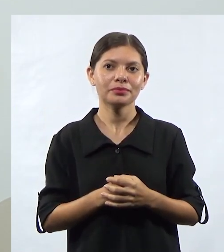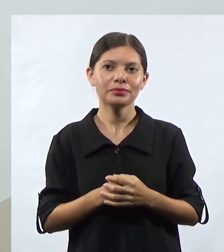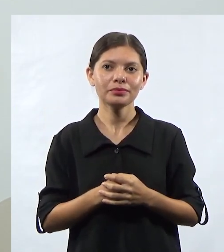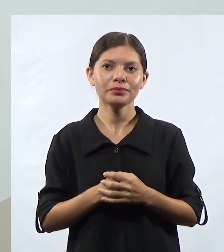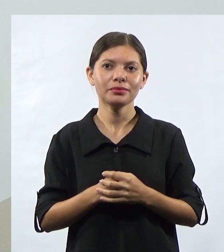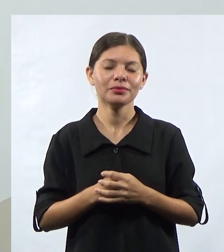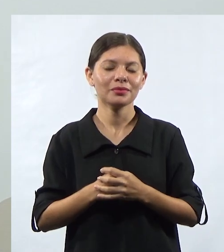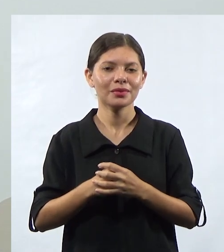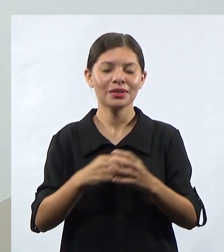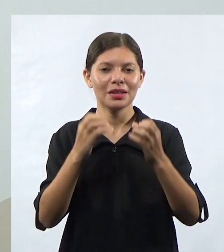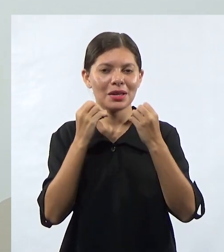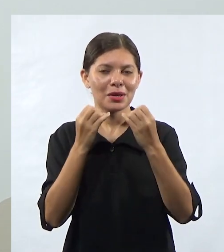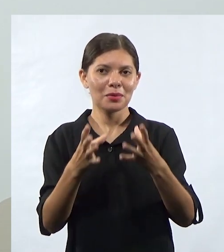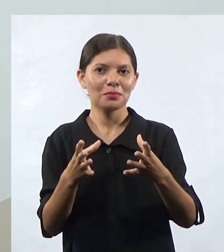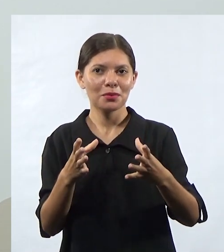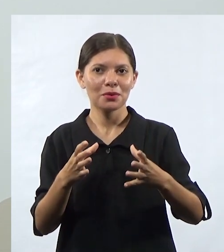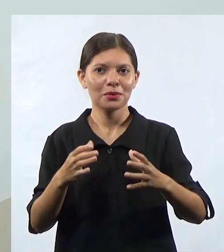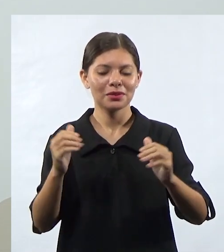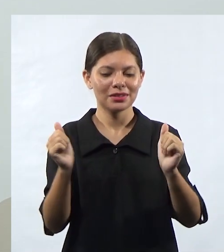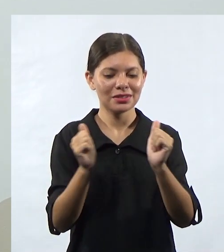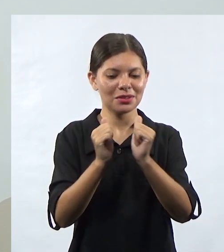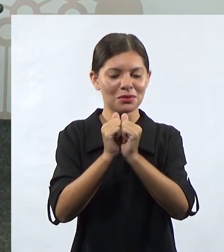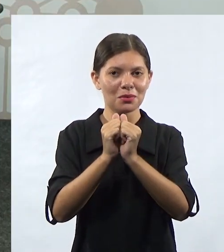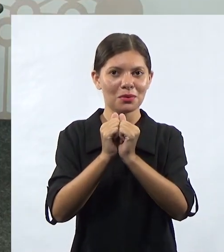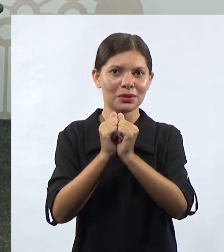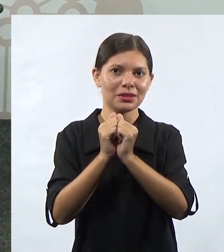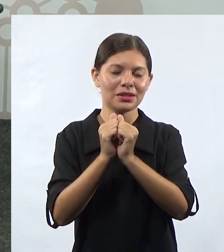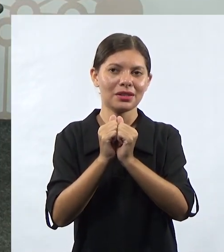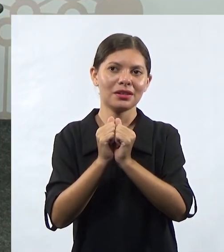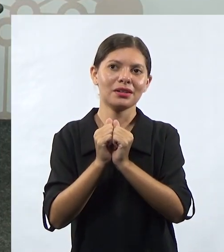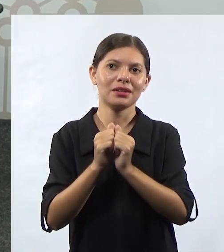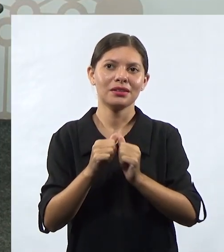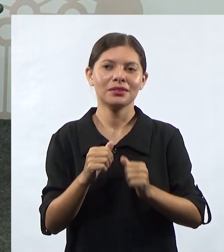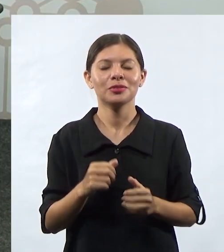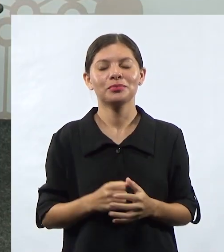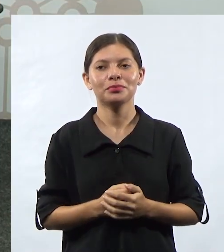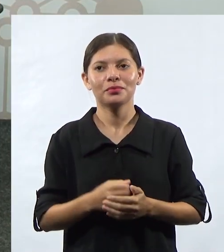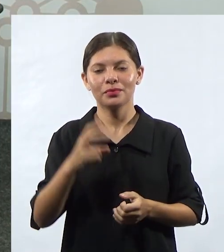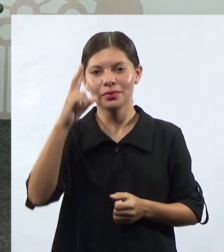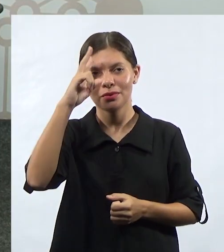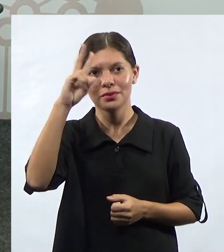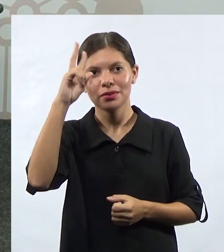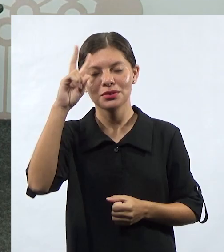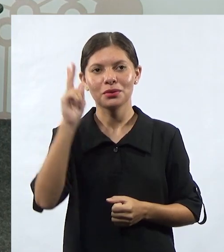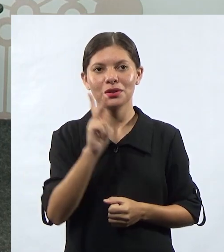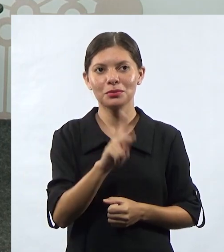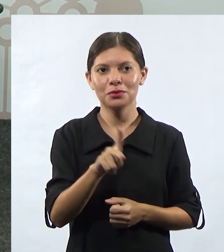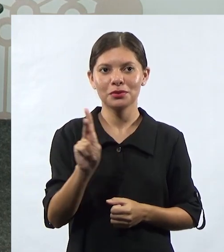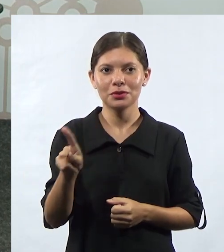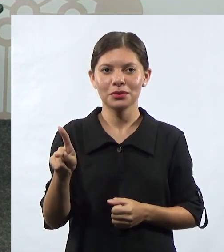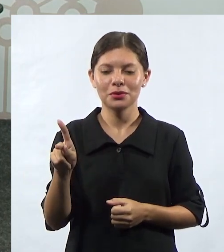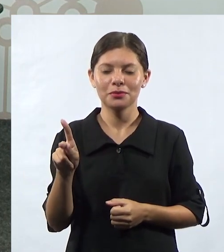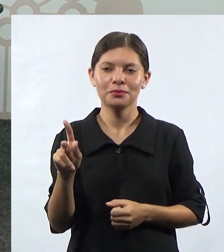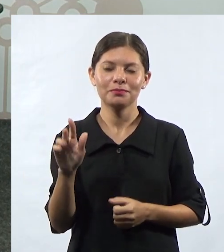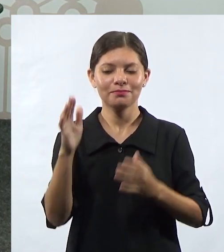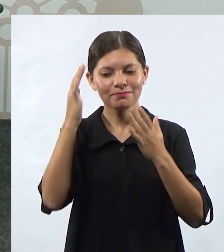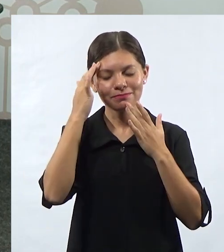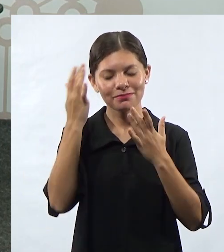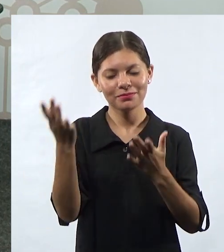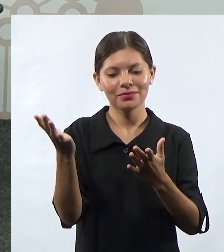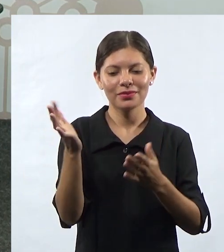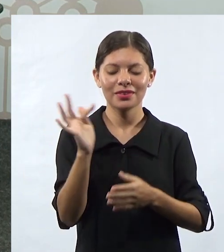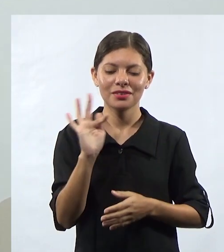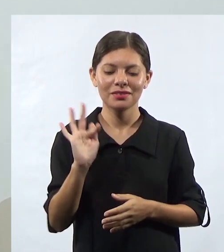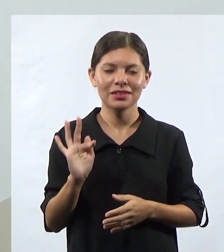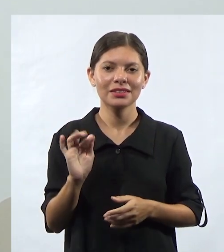só bonanças quando a gente se encontra na nossa história aí de docência. Então, eu fico muito grata de poder estar